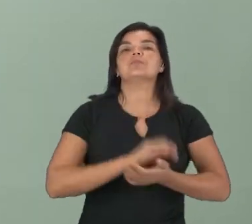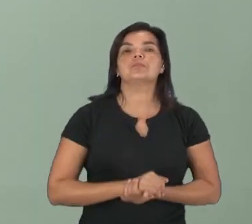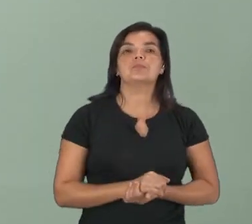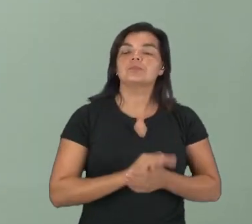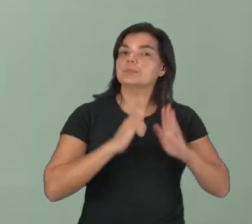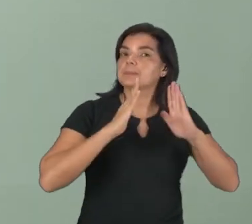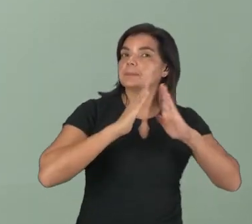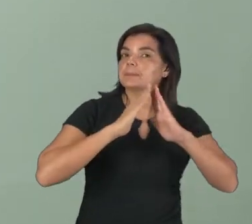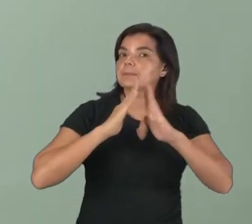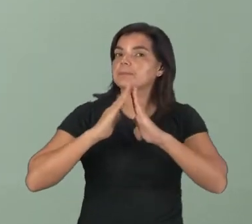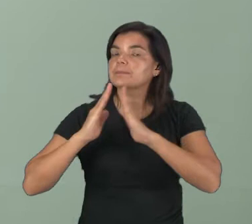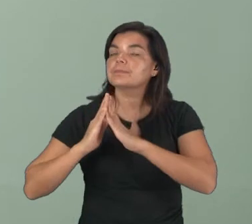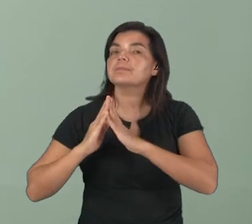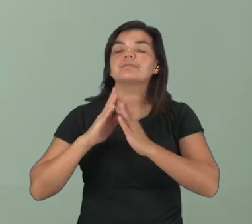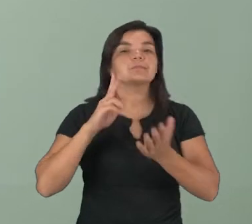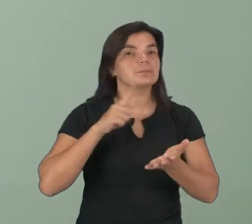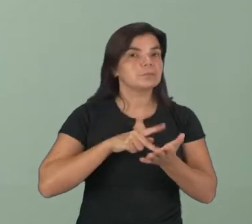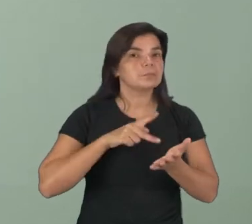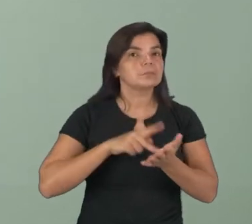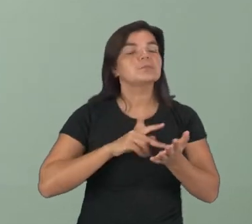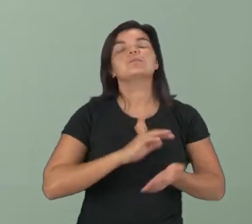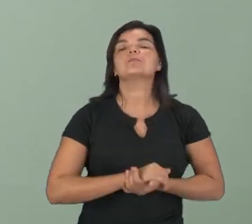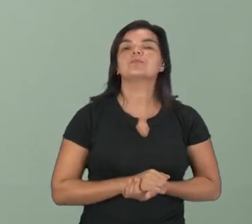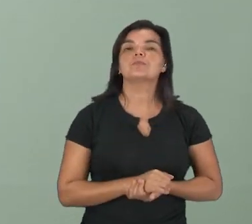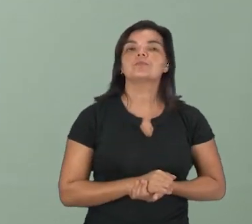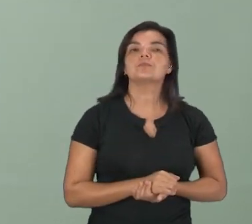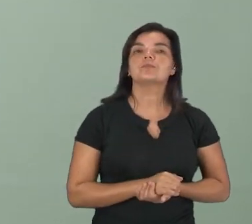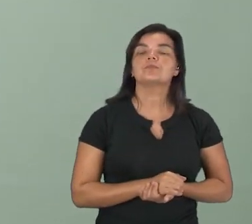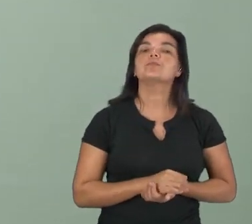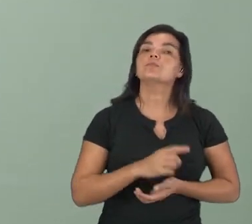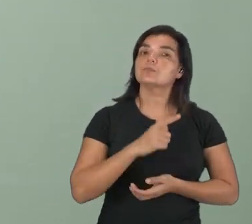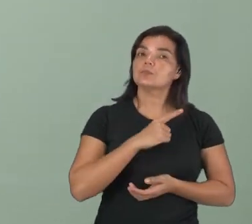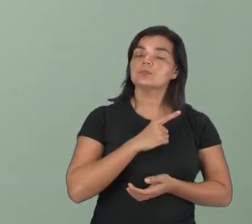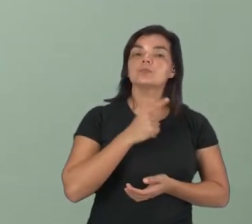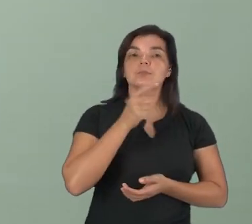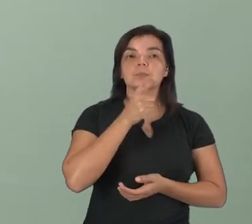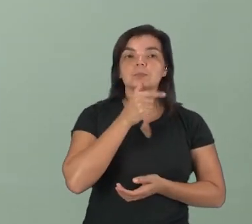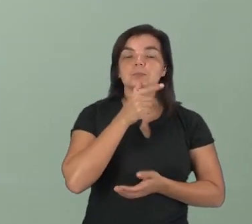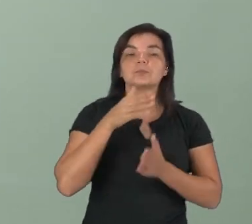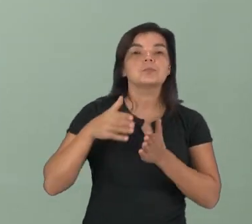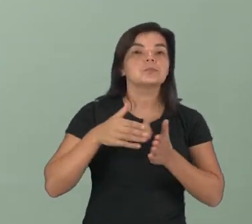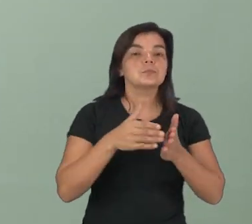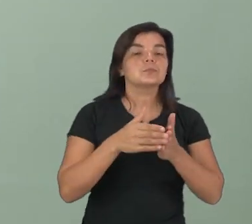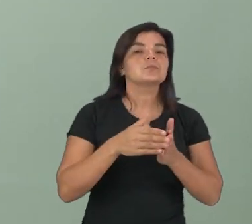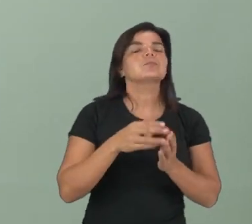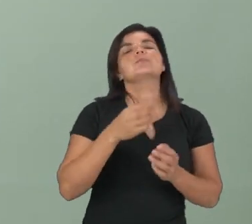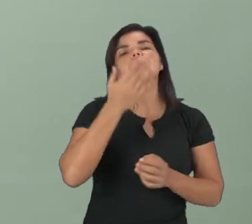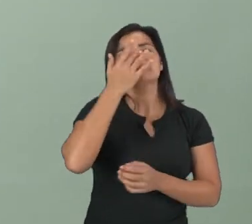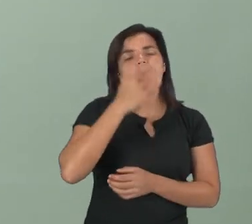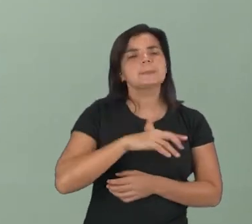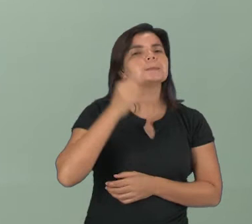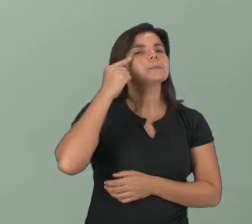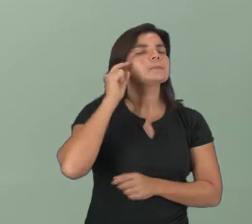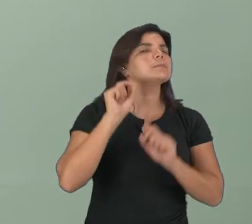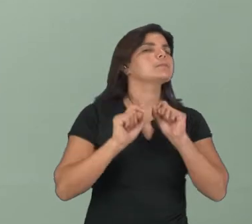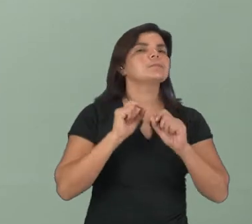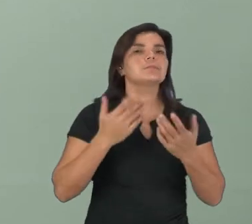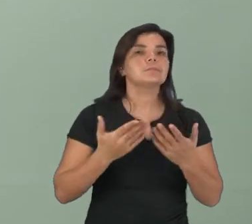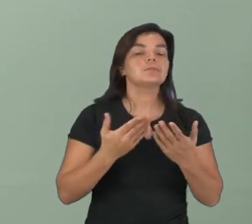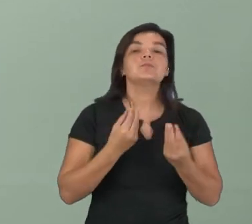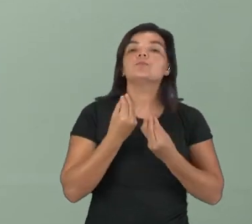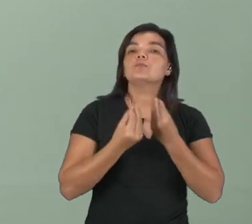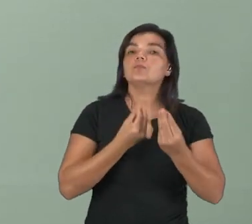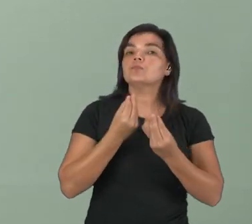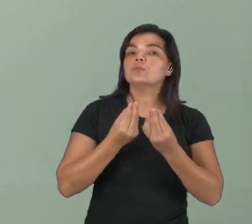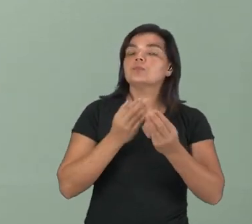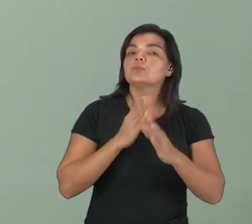as casinhas, não é mesmo? E aí, como tinha um rio, o que foi que as crianças pensaram? Como ela vai atravessar o